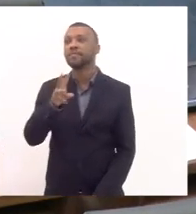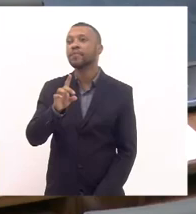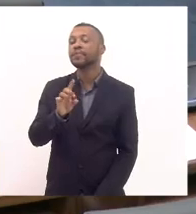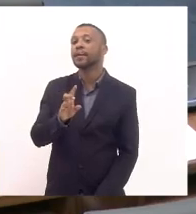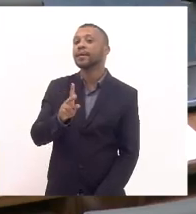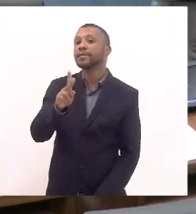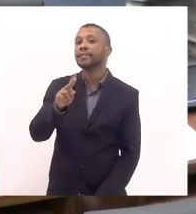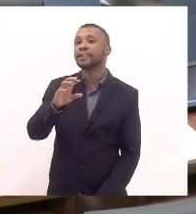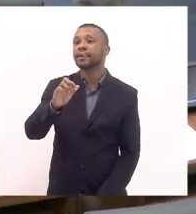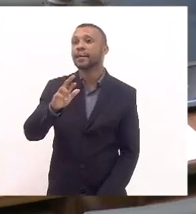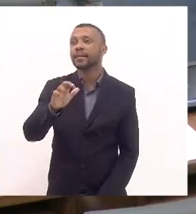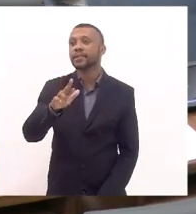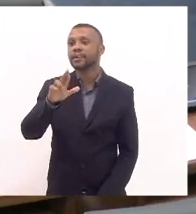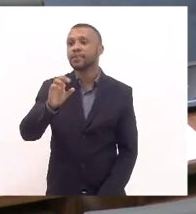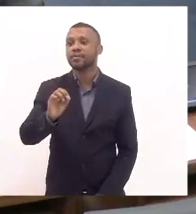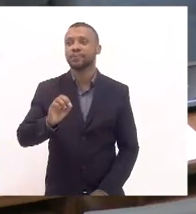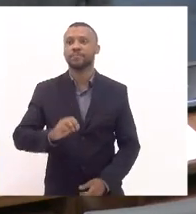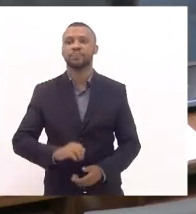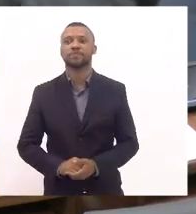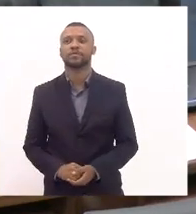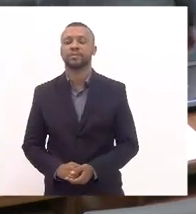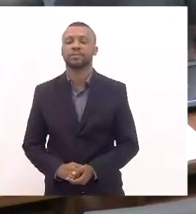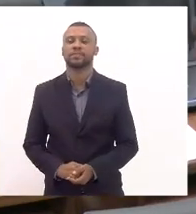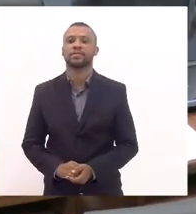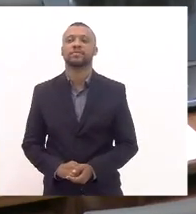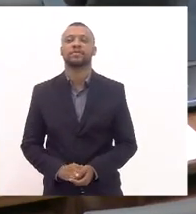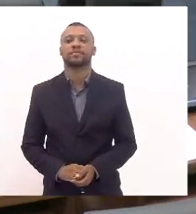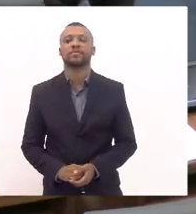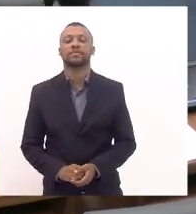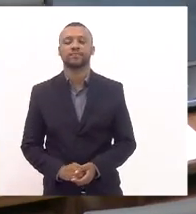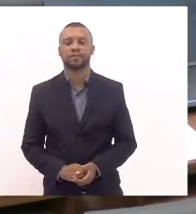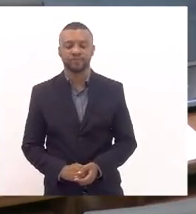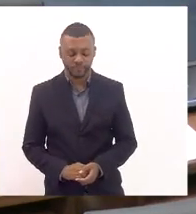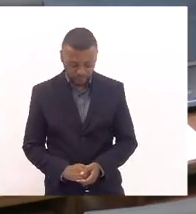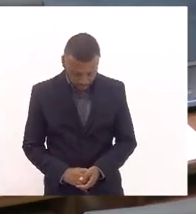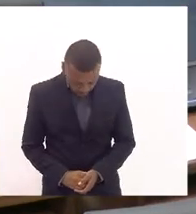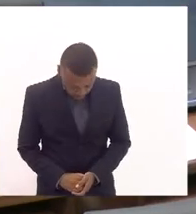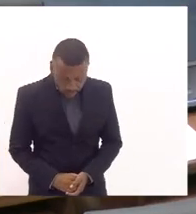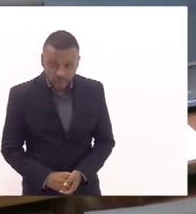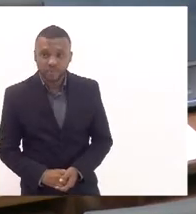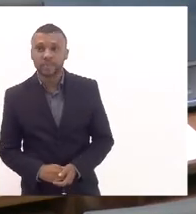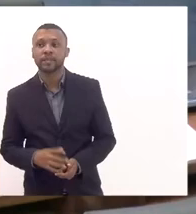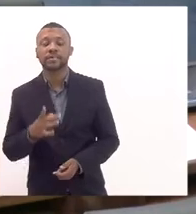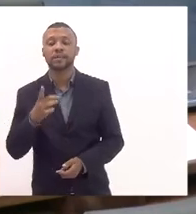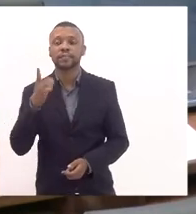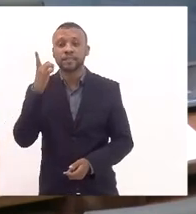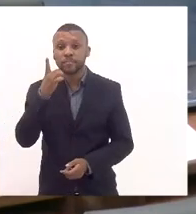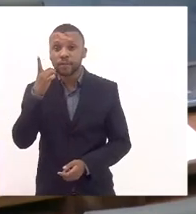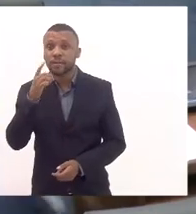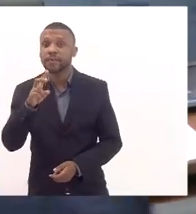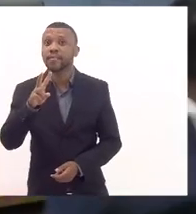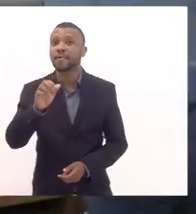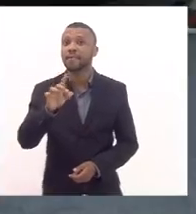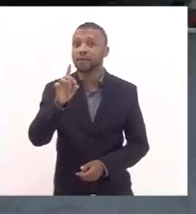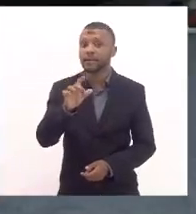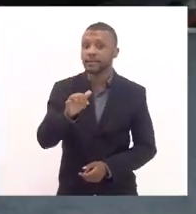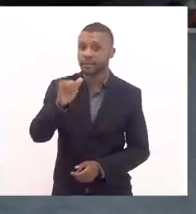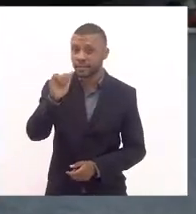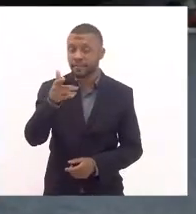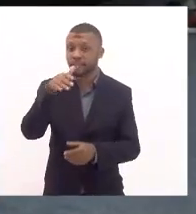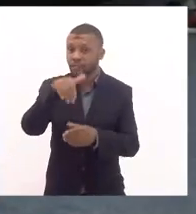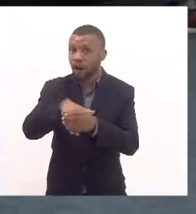Carneiro o deputado Valdecir confirmando ali o que gritou lá atrás o